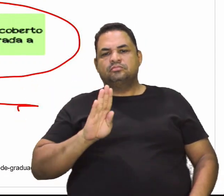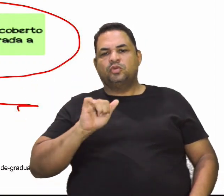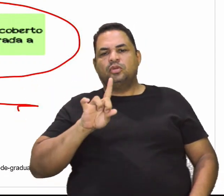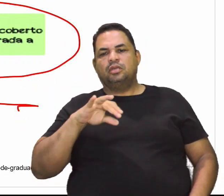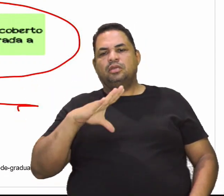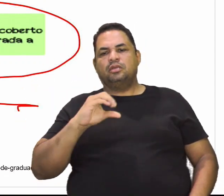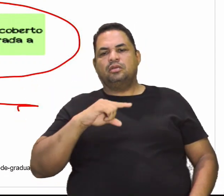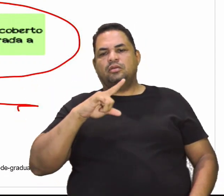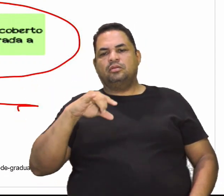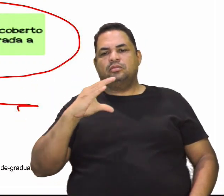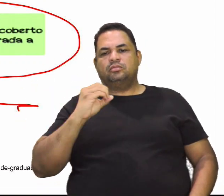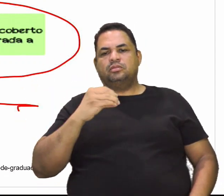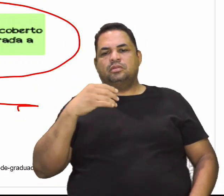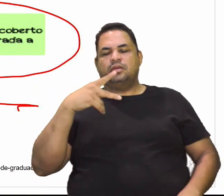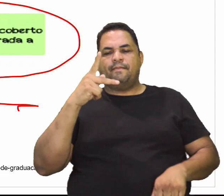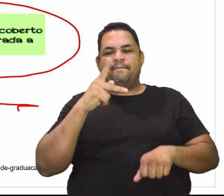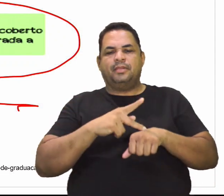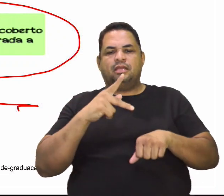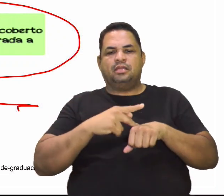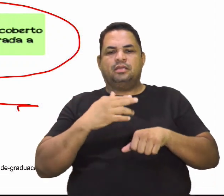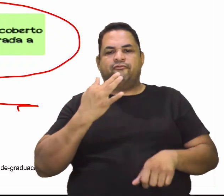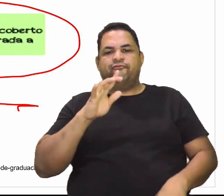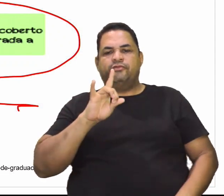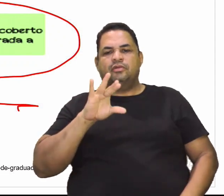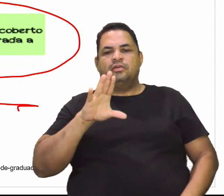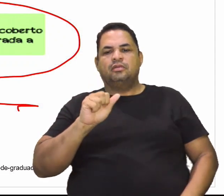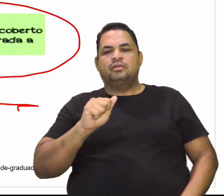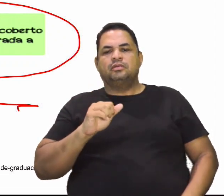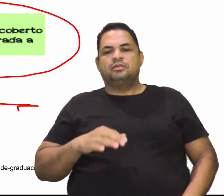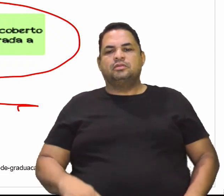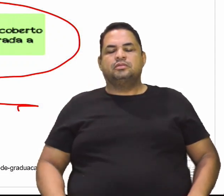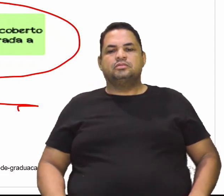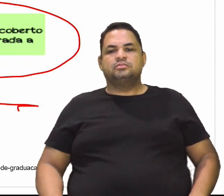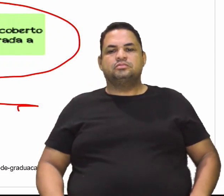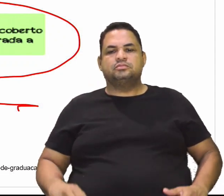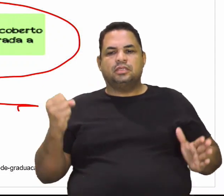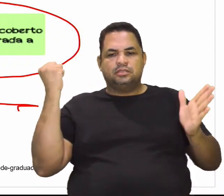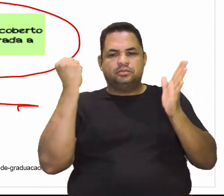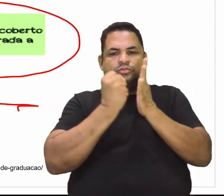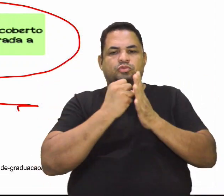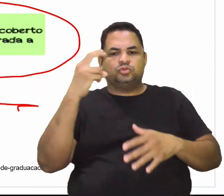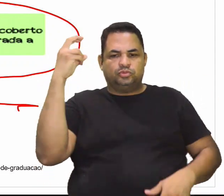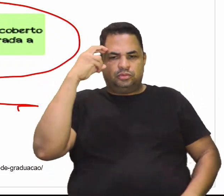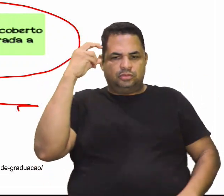Furada, no Piauí, considerado pela Unesco como do Patrimônio Cultural da Humanidade.